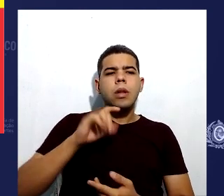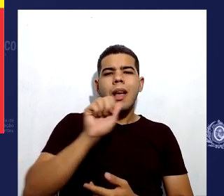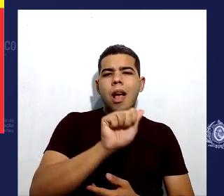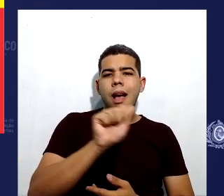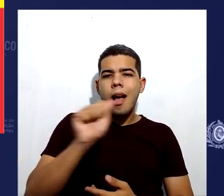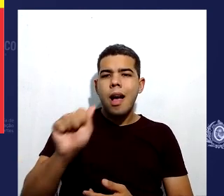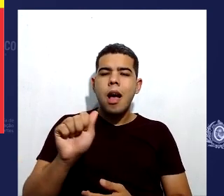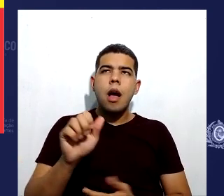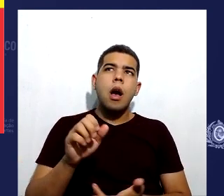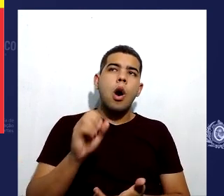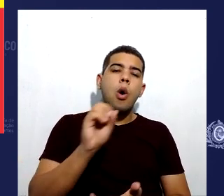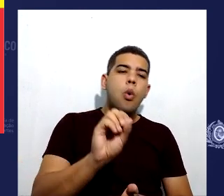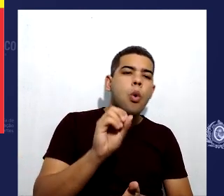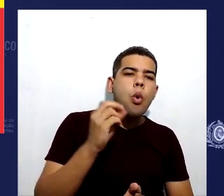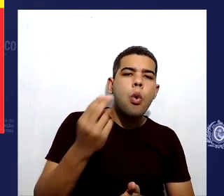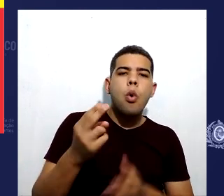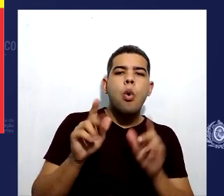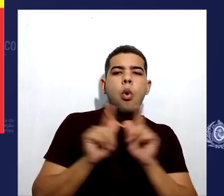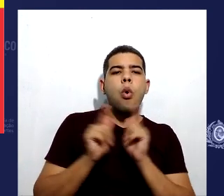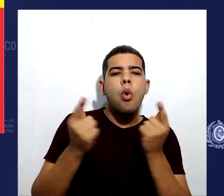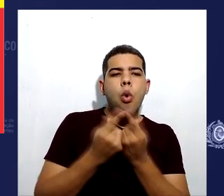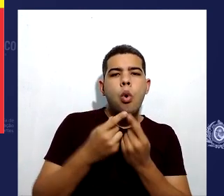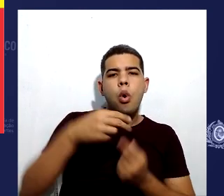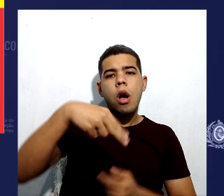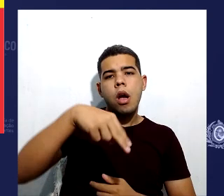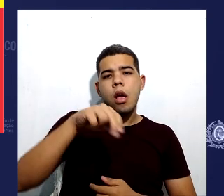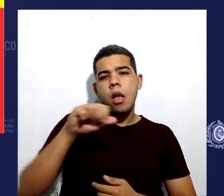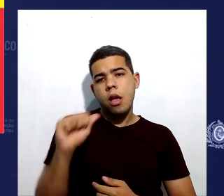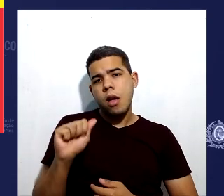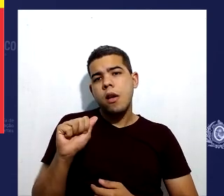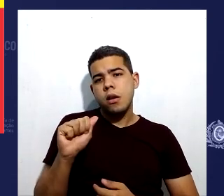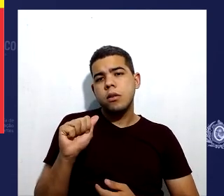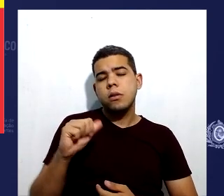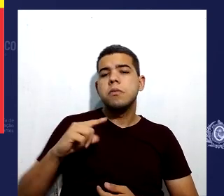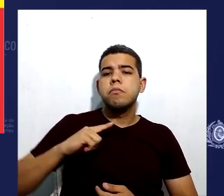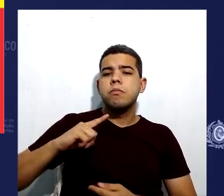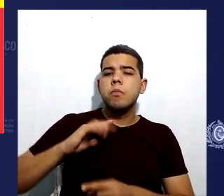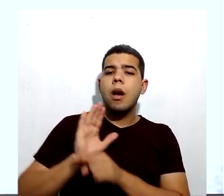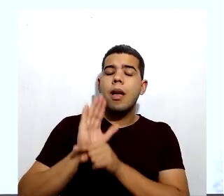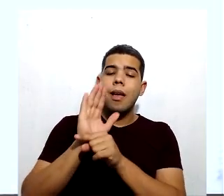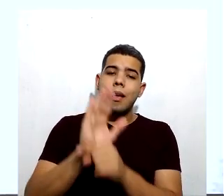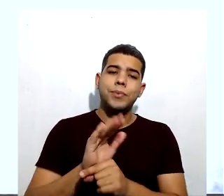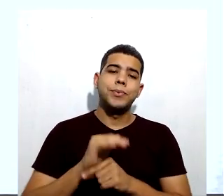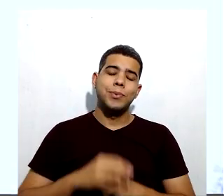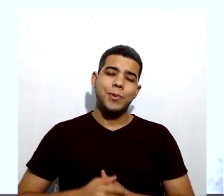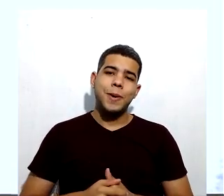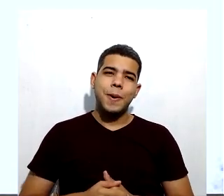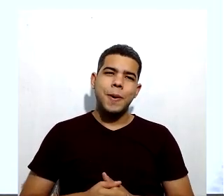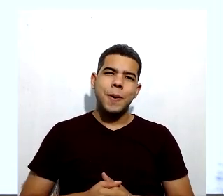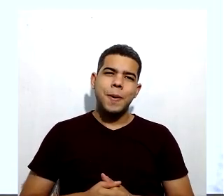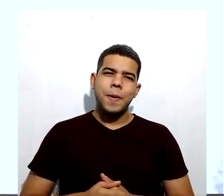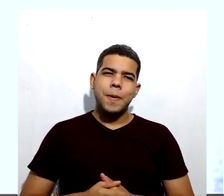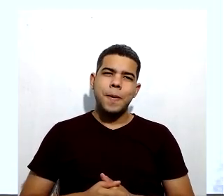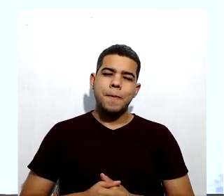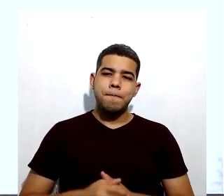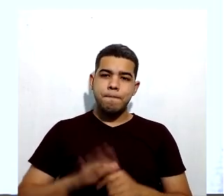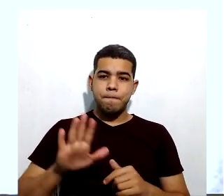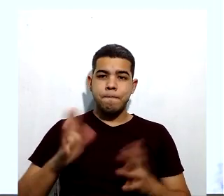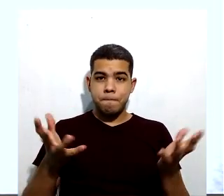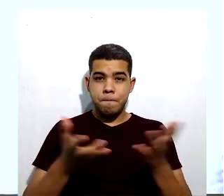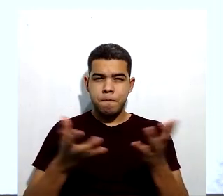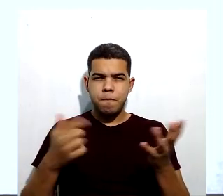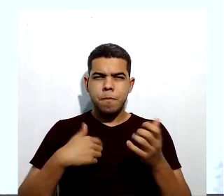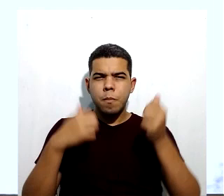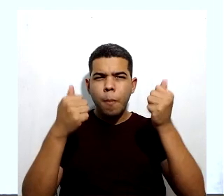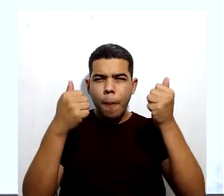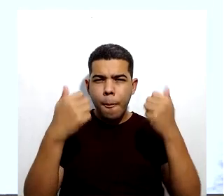anônimos e os narcóticos anônimos. Mas agora eu quero falar para vocês sobre